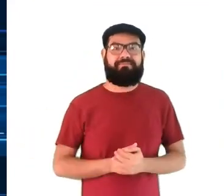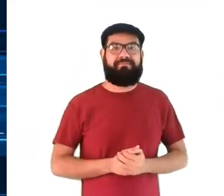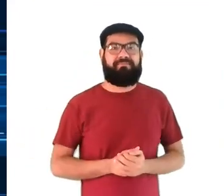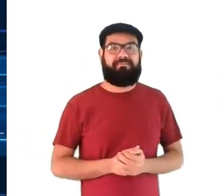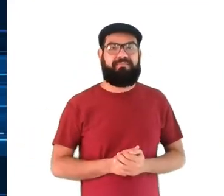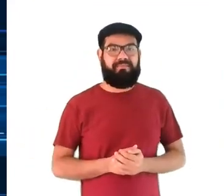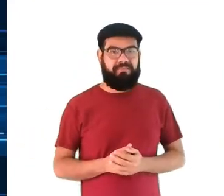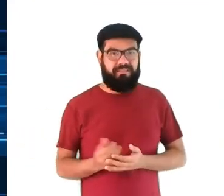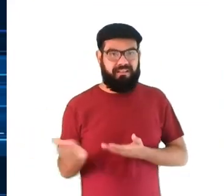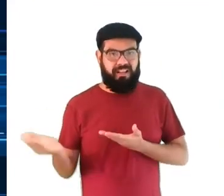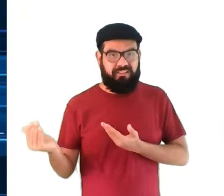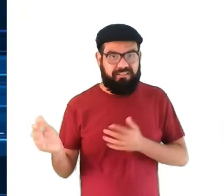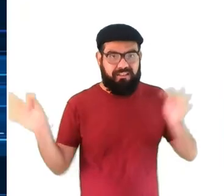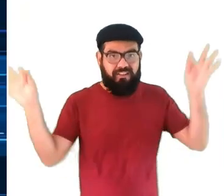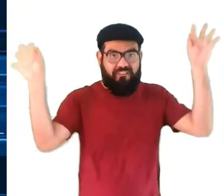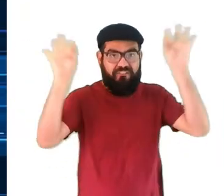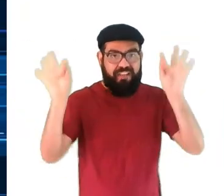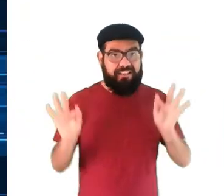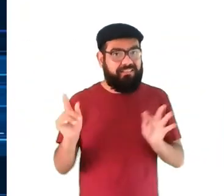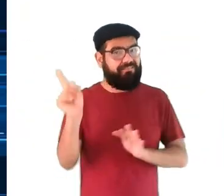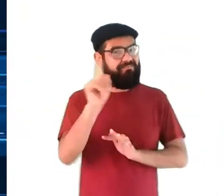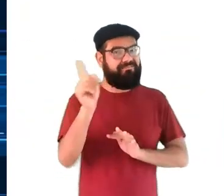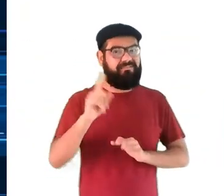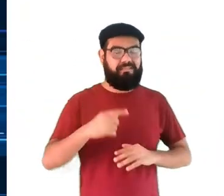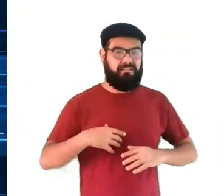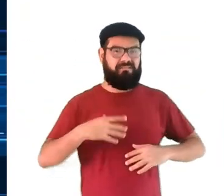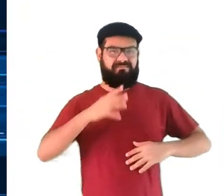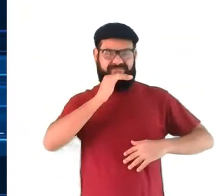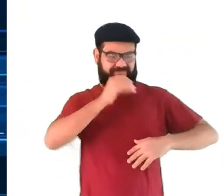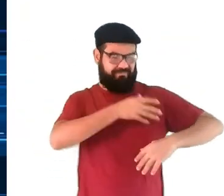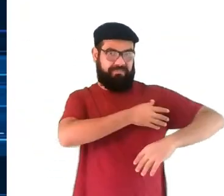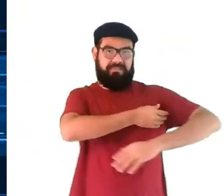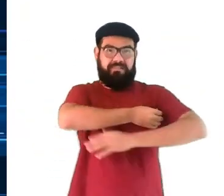corpo dele. O aparecimento dos pelos pubianos,